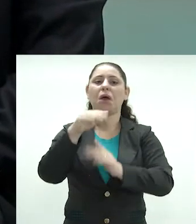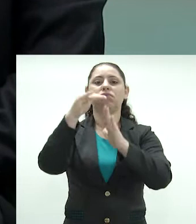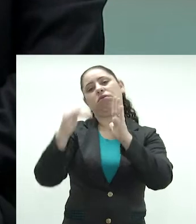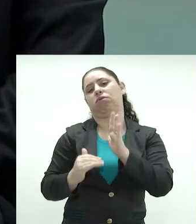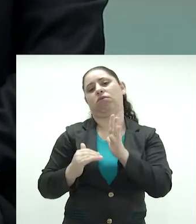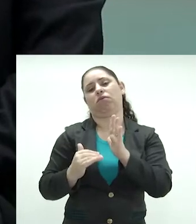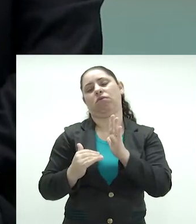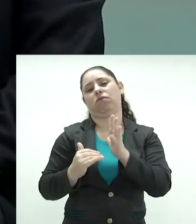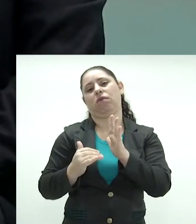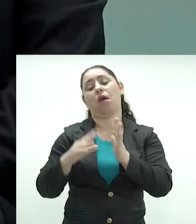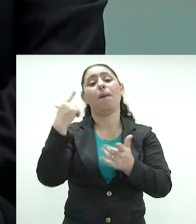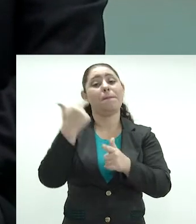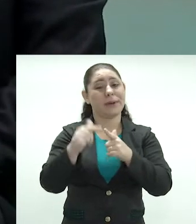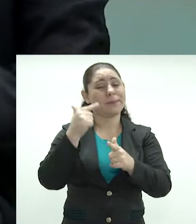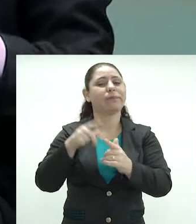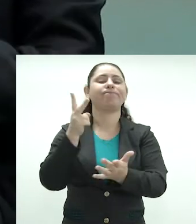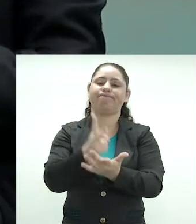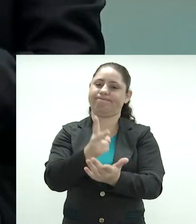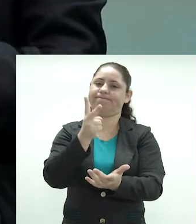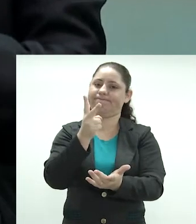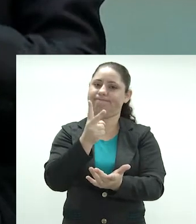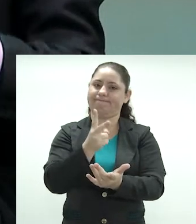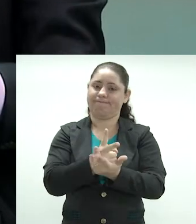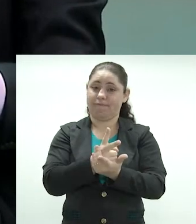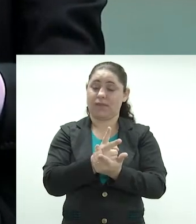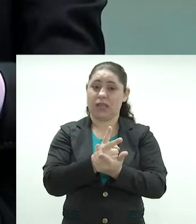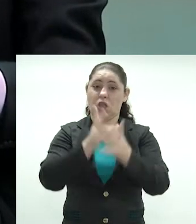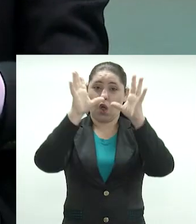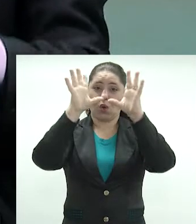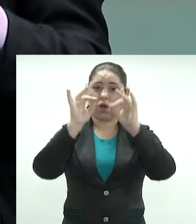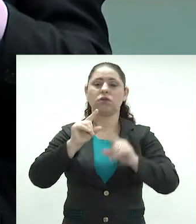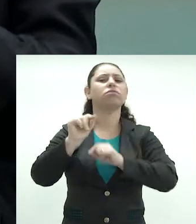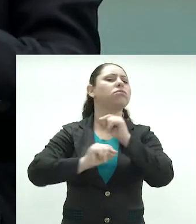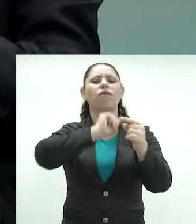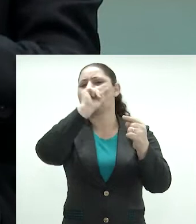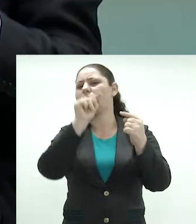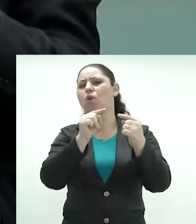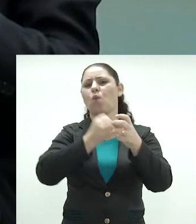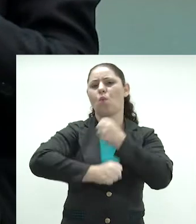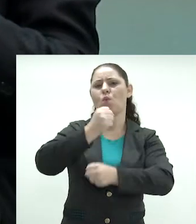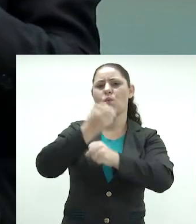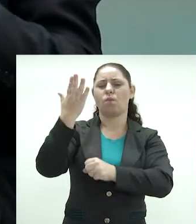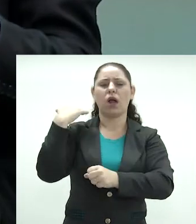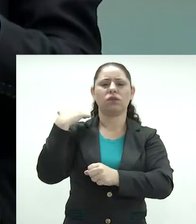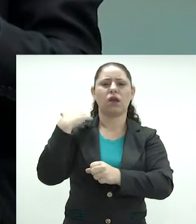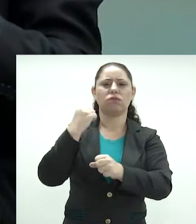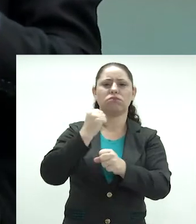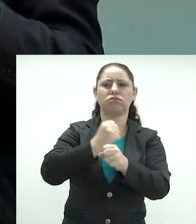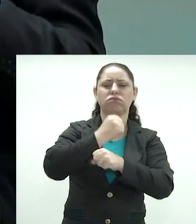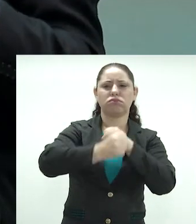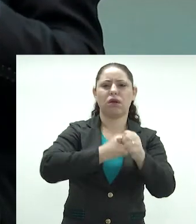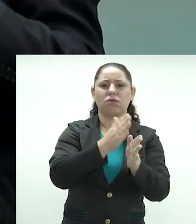em vacinação, mas é aquém daquilo que se espera. Então o problema vai persistir. E com esse contexto, o que nós focamos? O ano